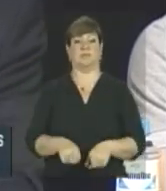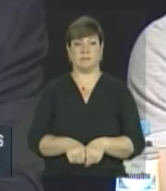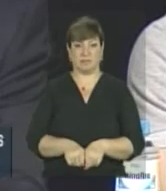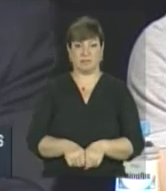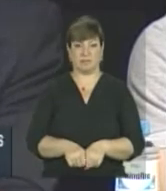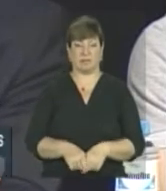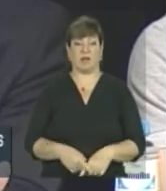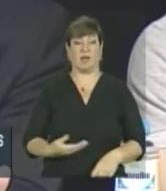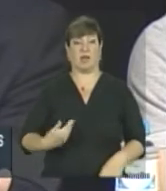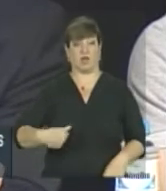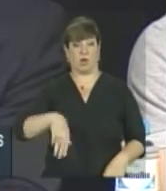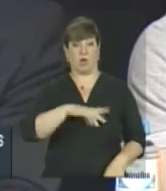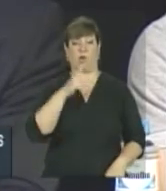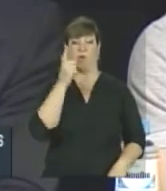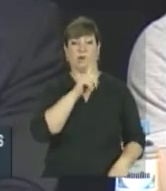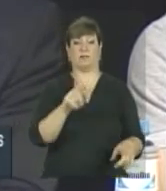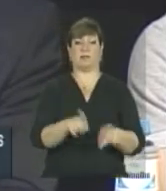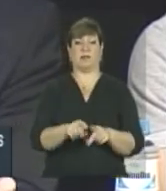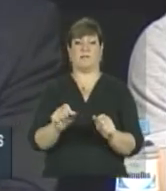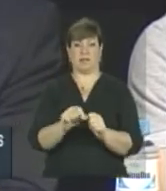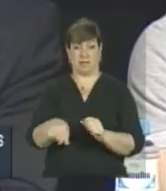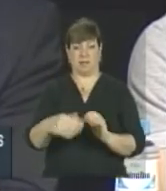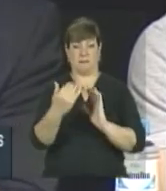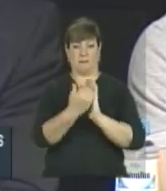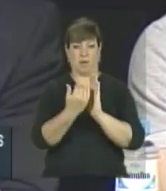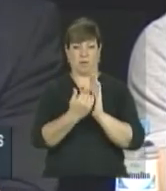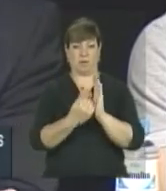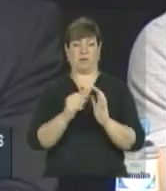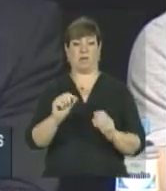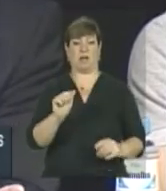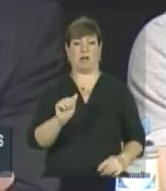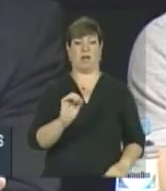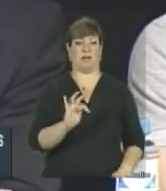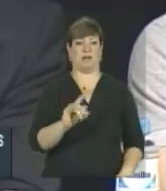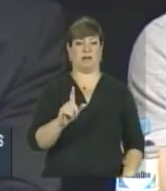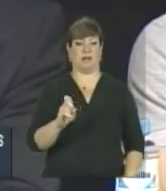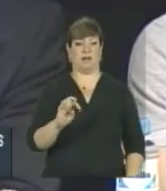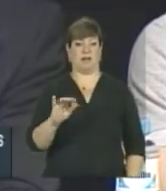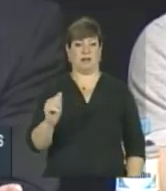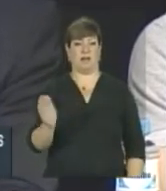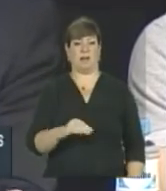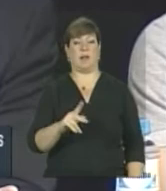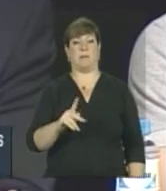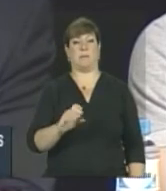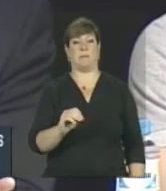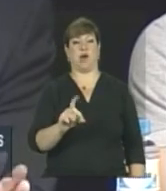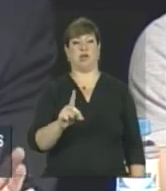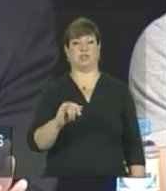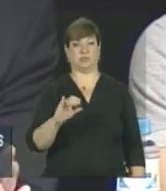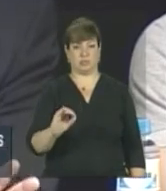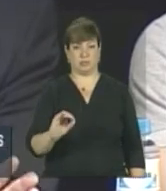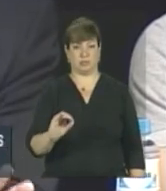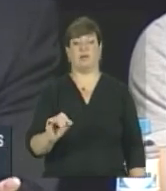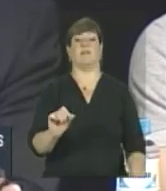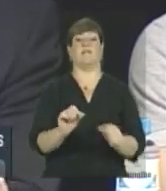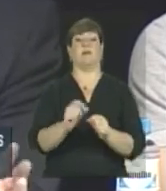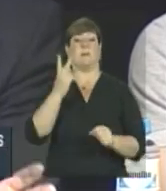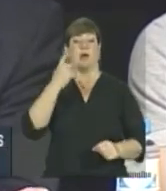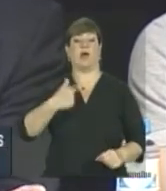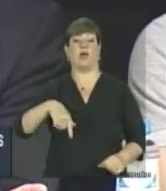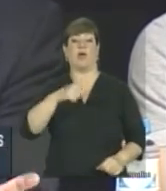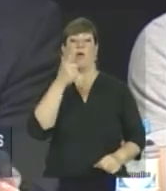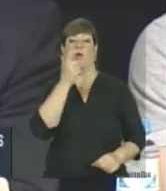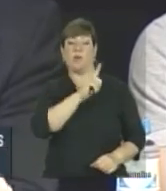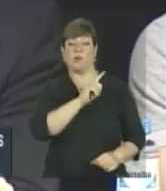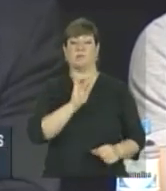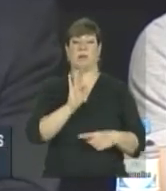extremo, conseguimos, com a criação do programa Atleta Pódio, criar uma situação para que a gente possa ter um apoio mais